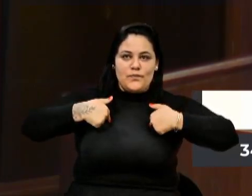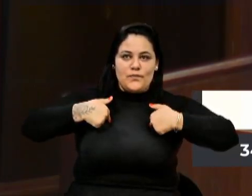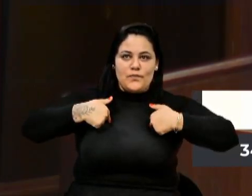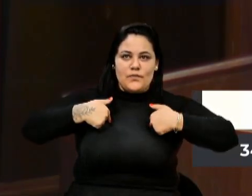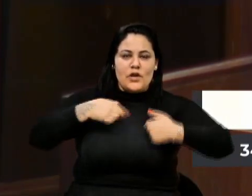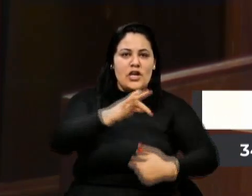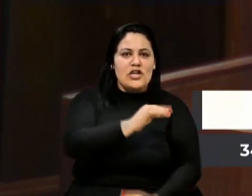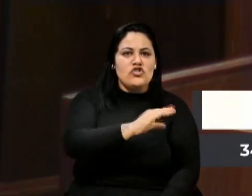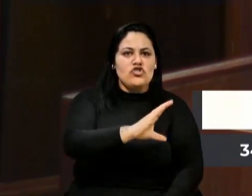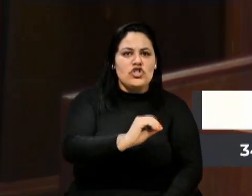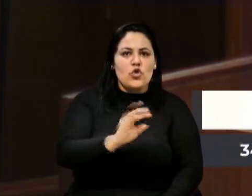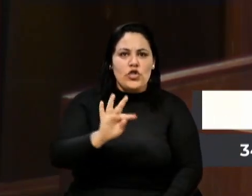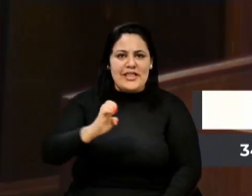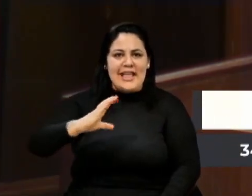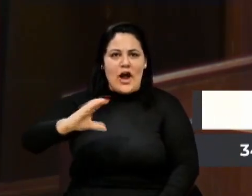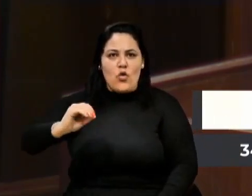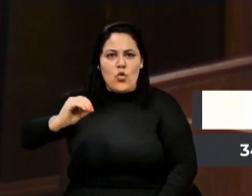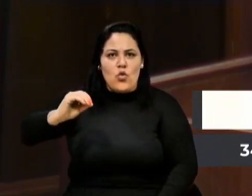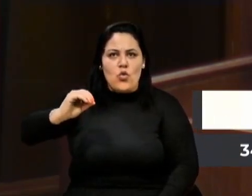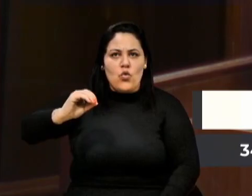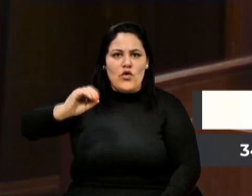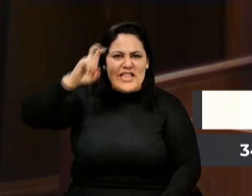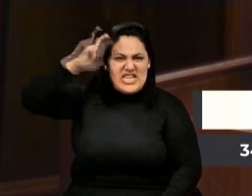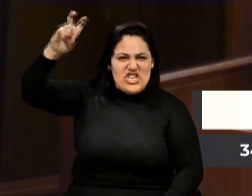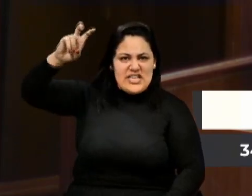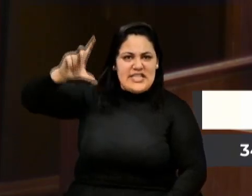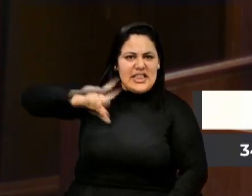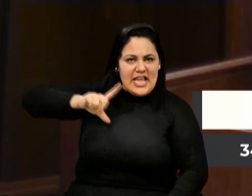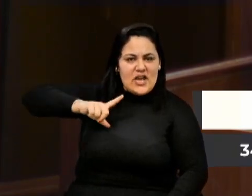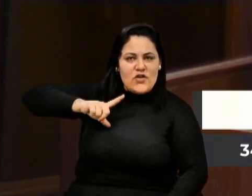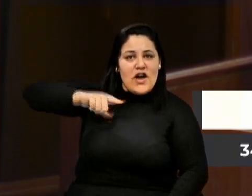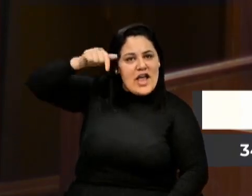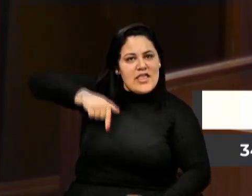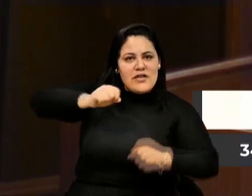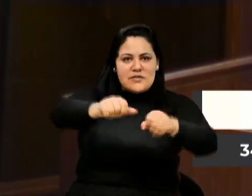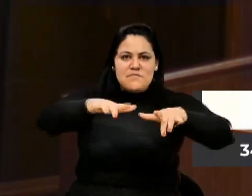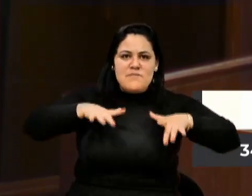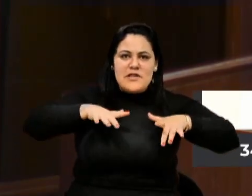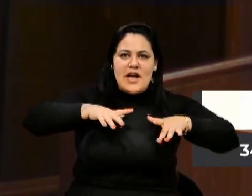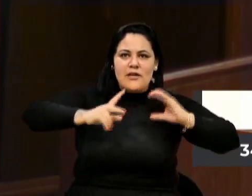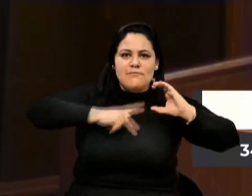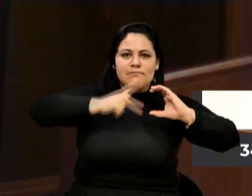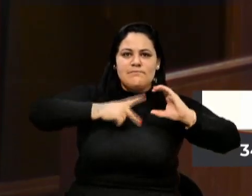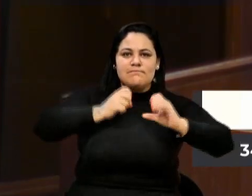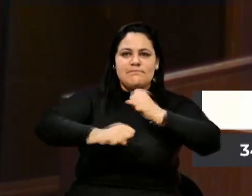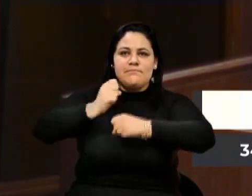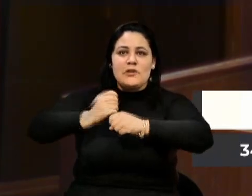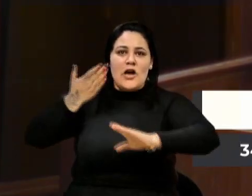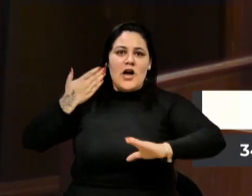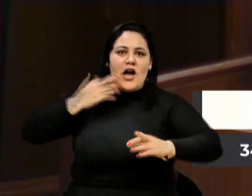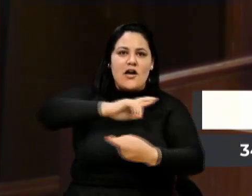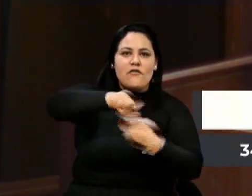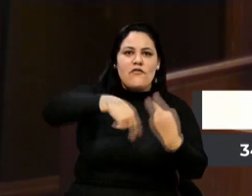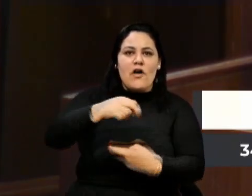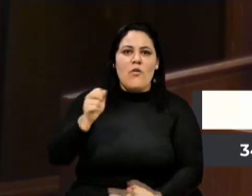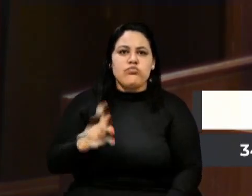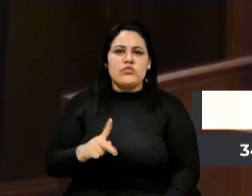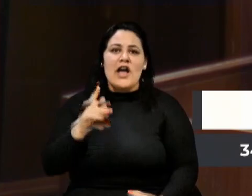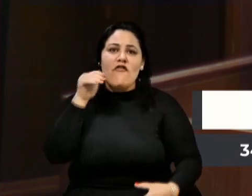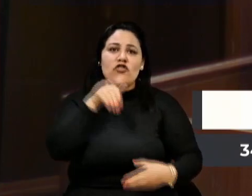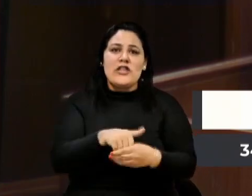e Teco e tenho que nesse plenário, ano passado, na votação da reforma da Previdência, votei uma